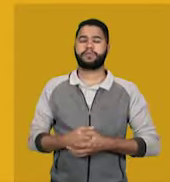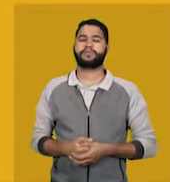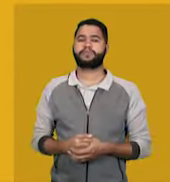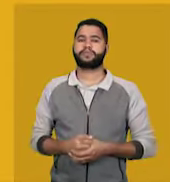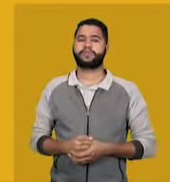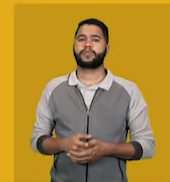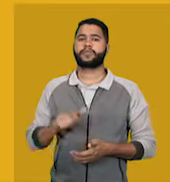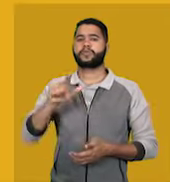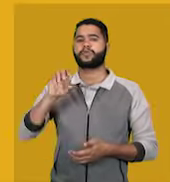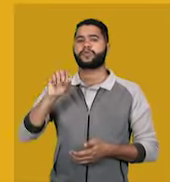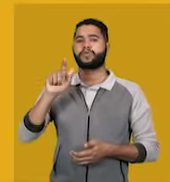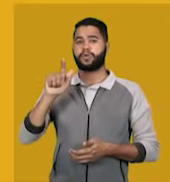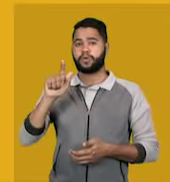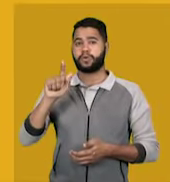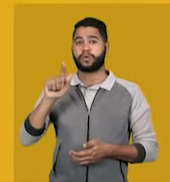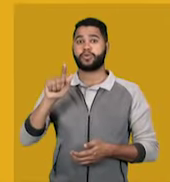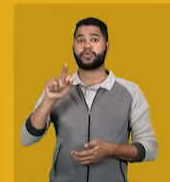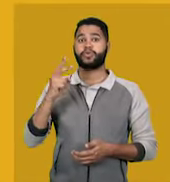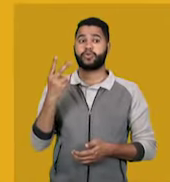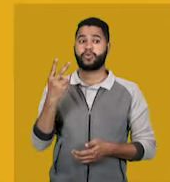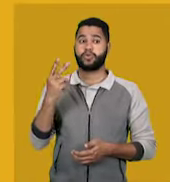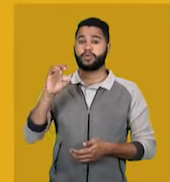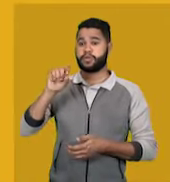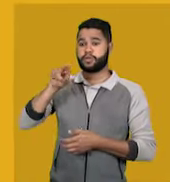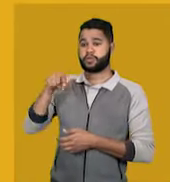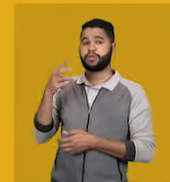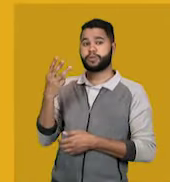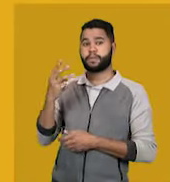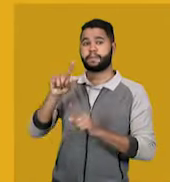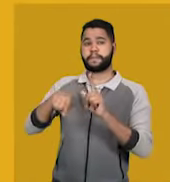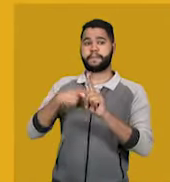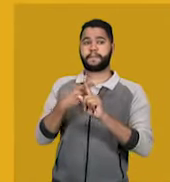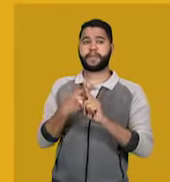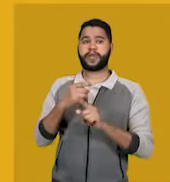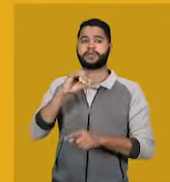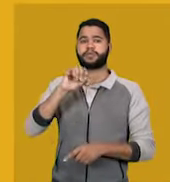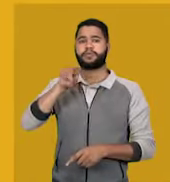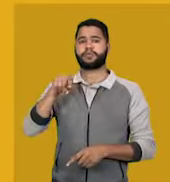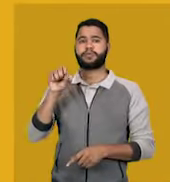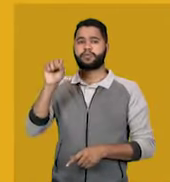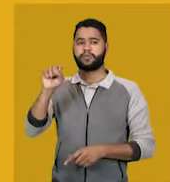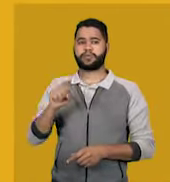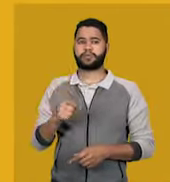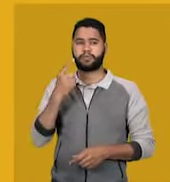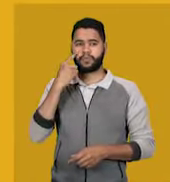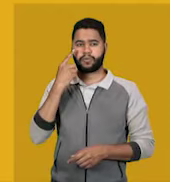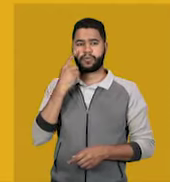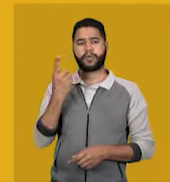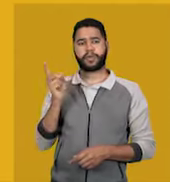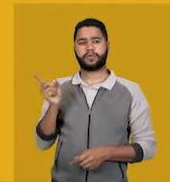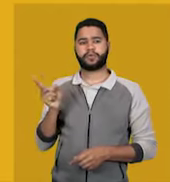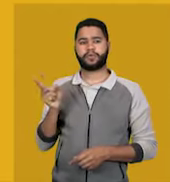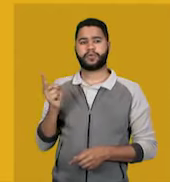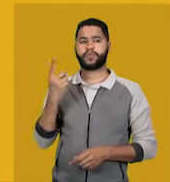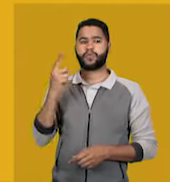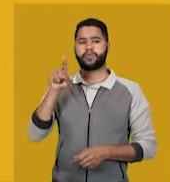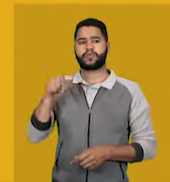o log de 2, 0,3, mais o log de 7, que é 0,8. Então, isso vai dar 1,1.